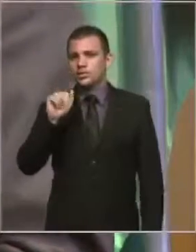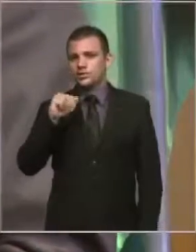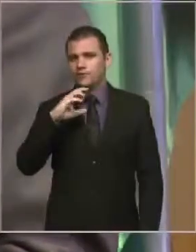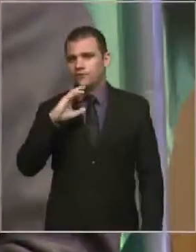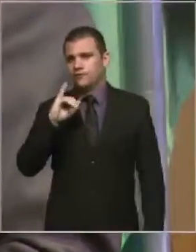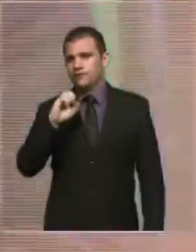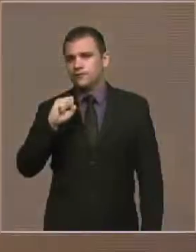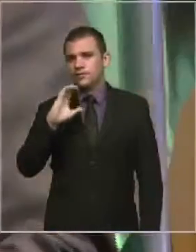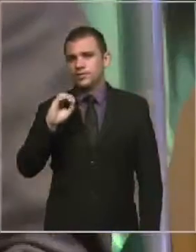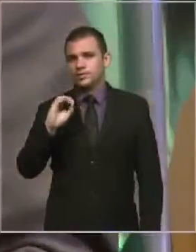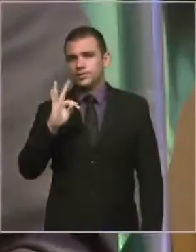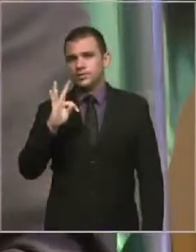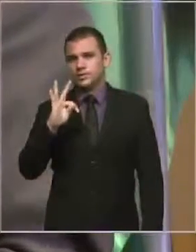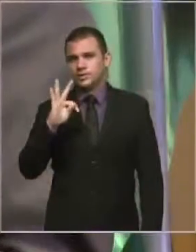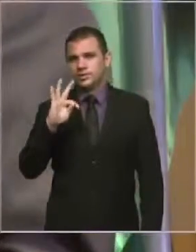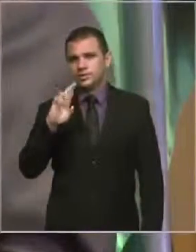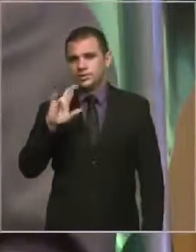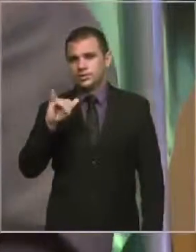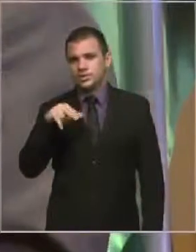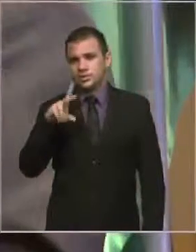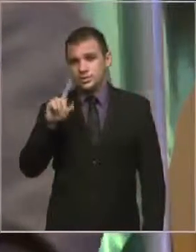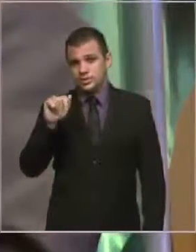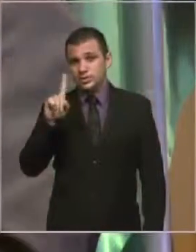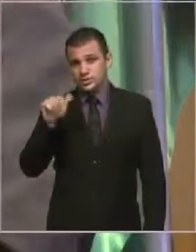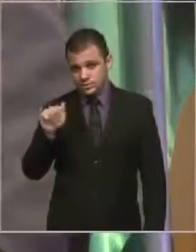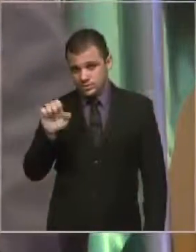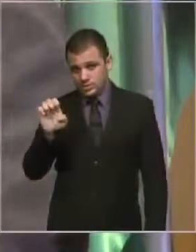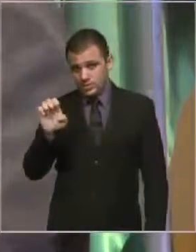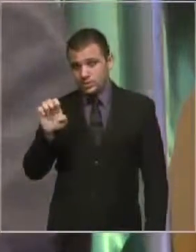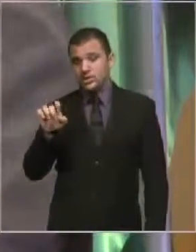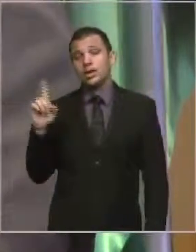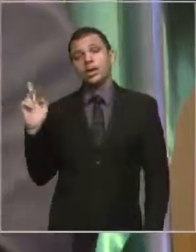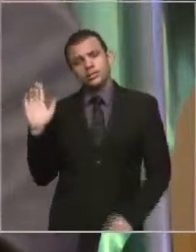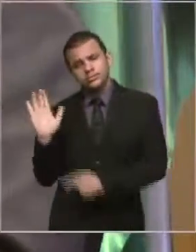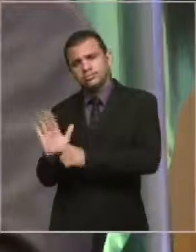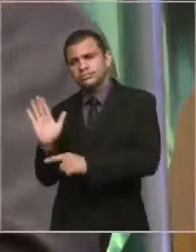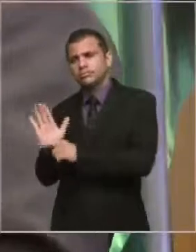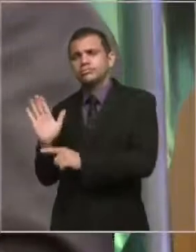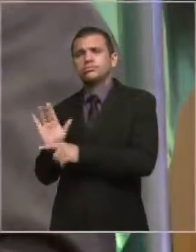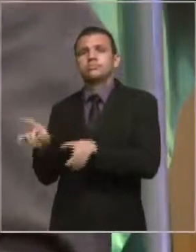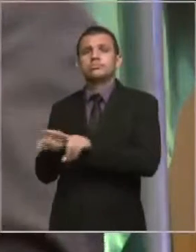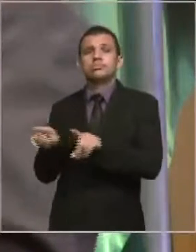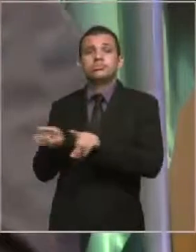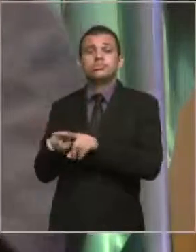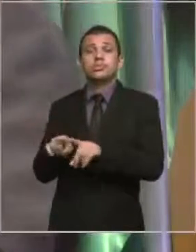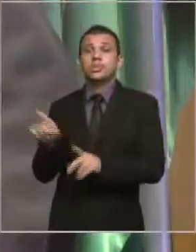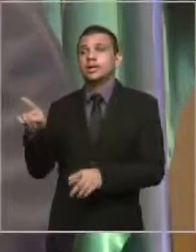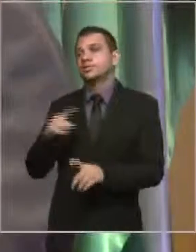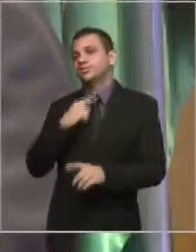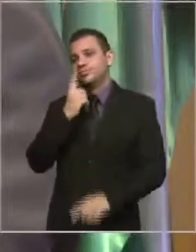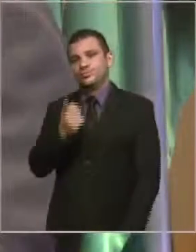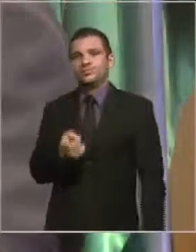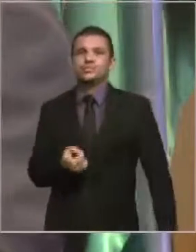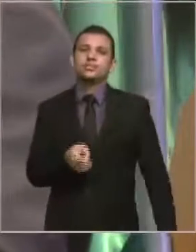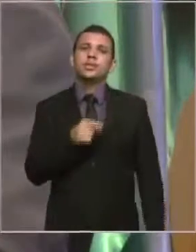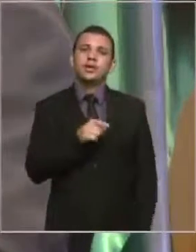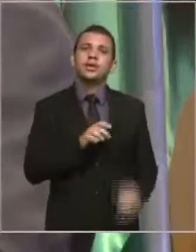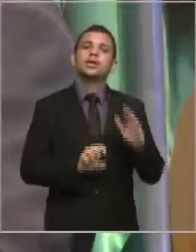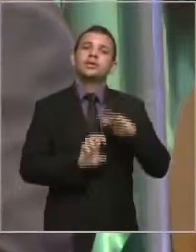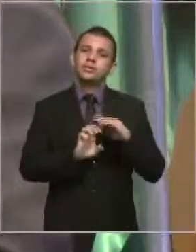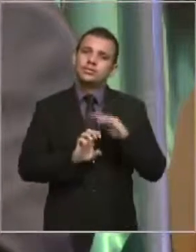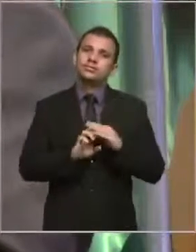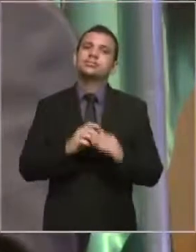êxito. A empresa Dois Irmãos continuou operando. Passa-se os anos, prefeito Luciano